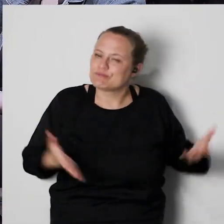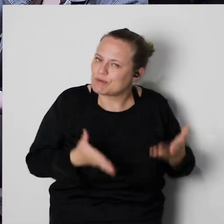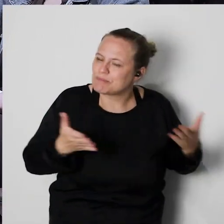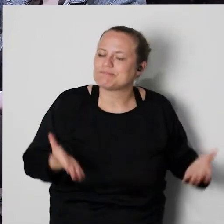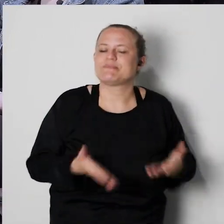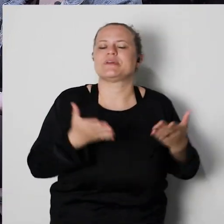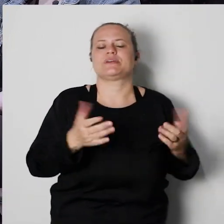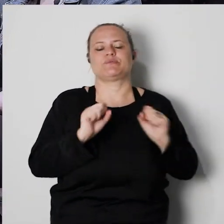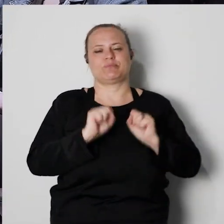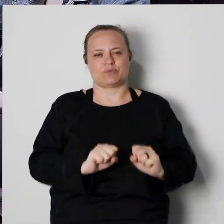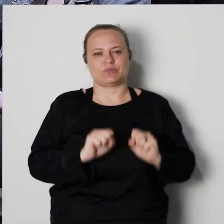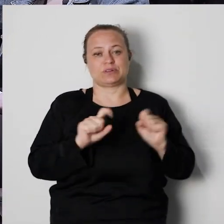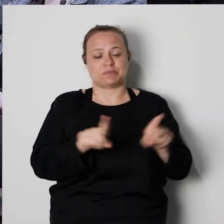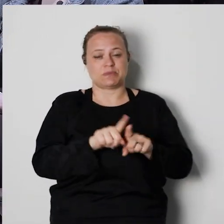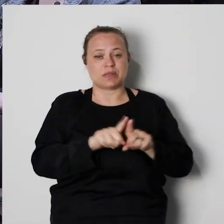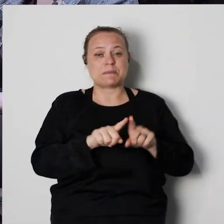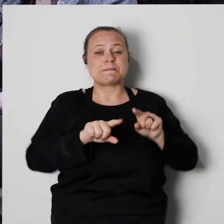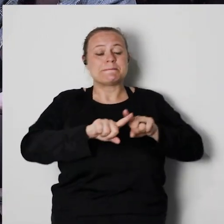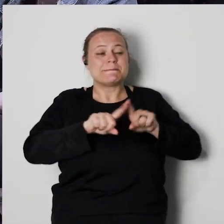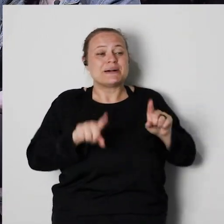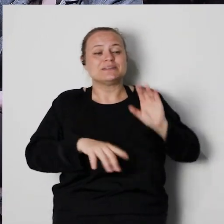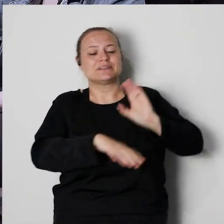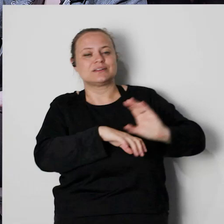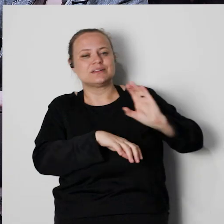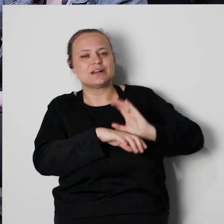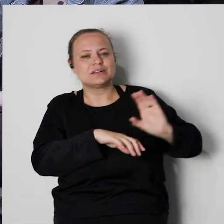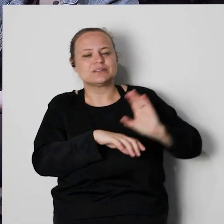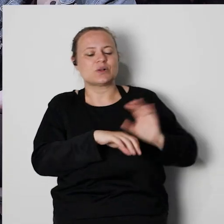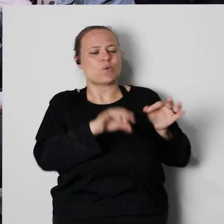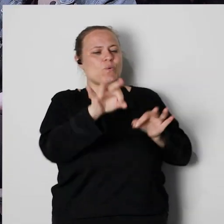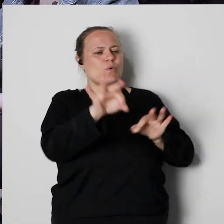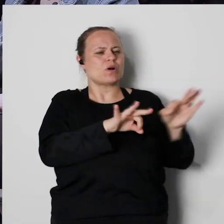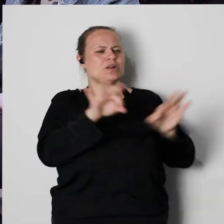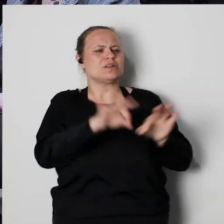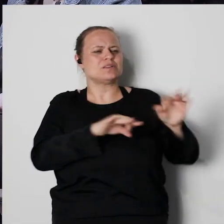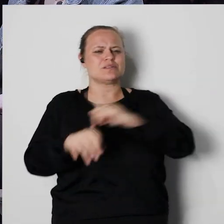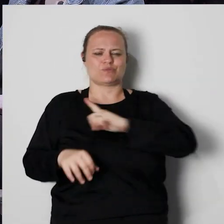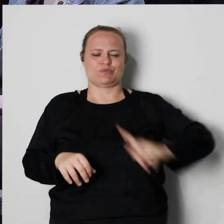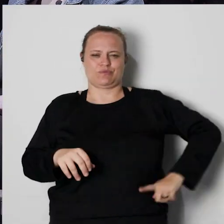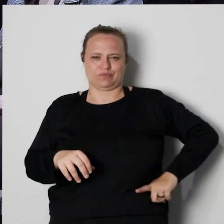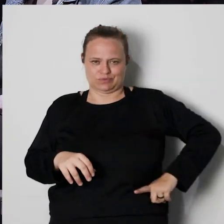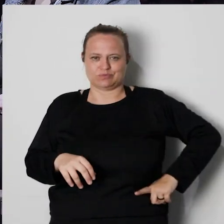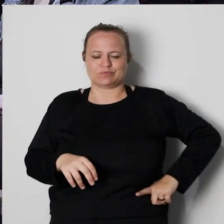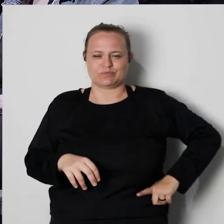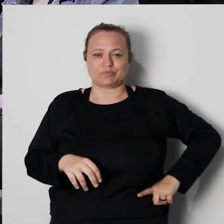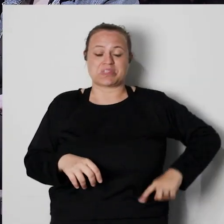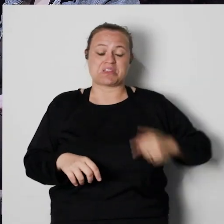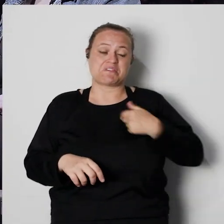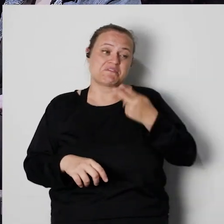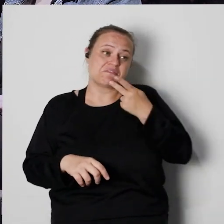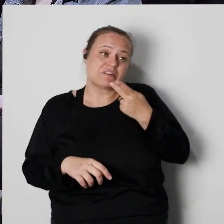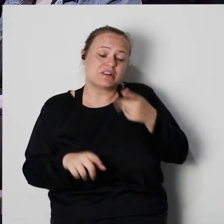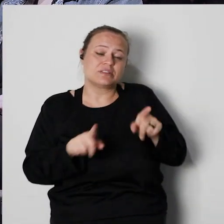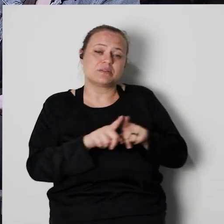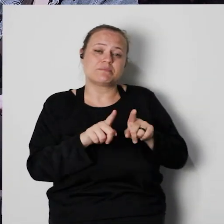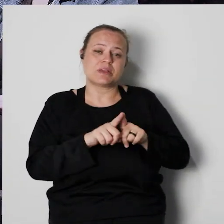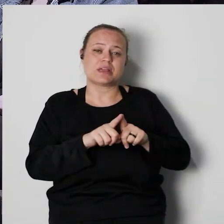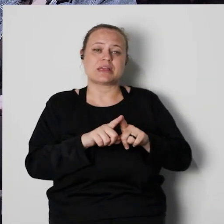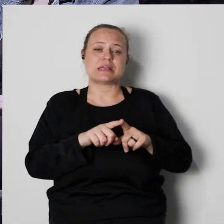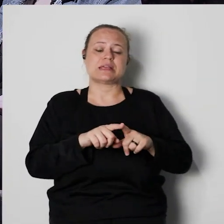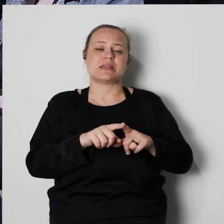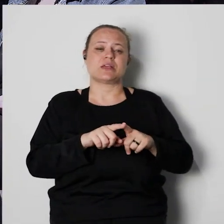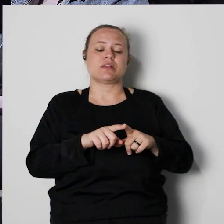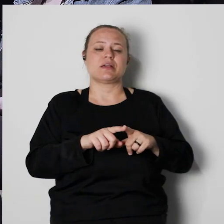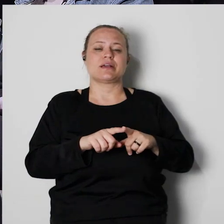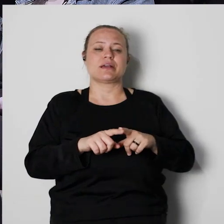também estética, né, de política, de coisas que são muito necessárias, quanto o fomento a